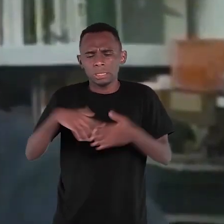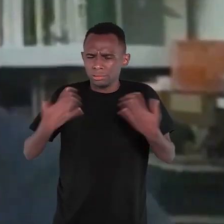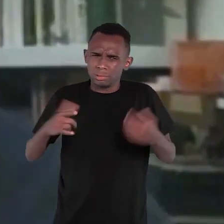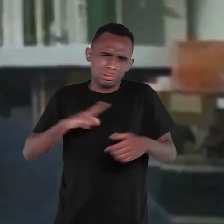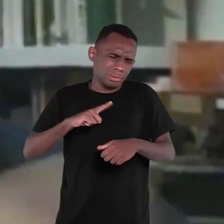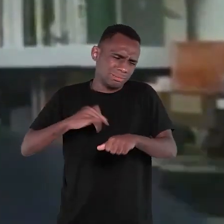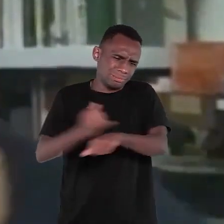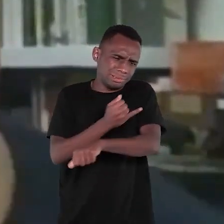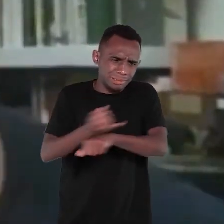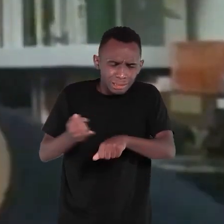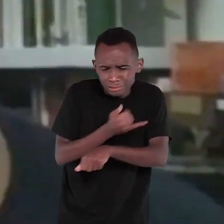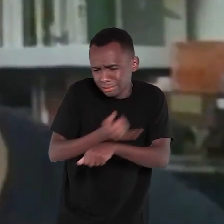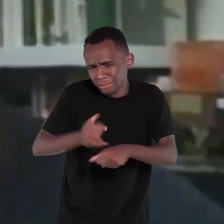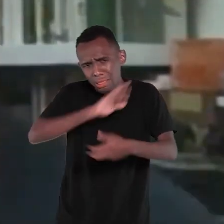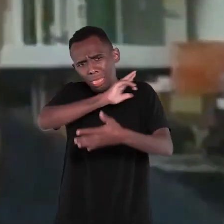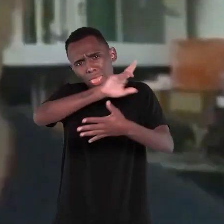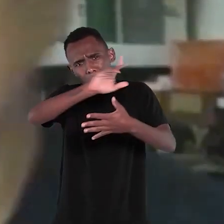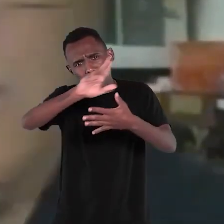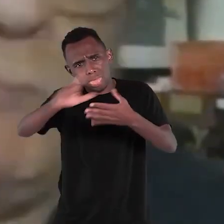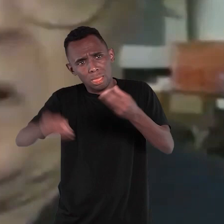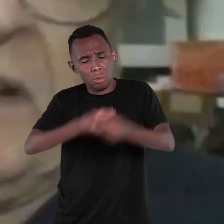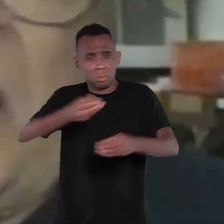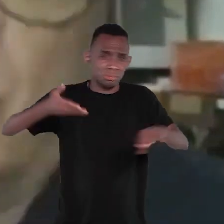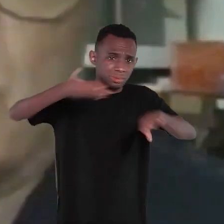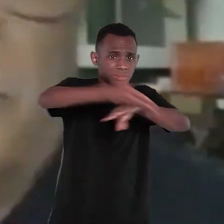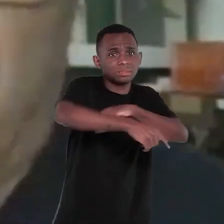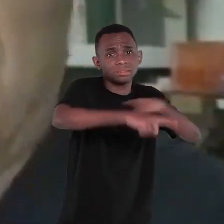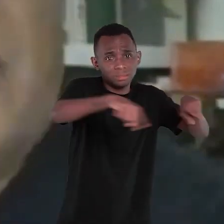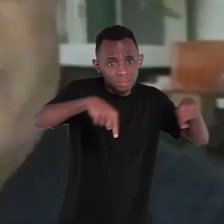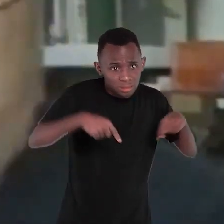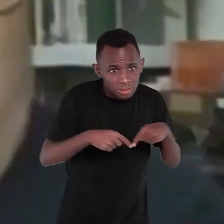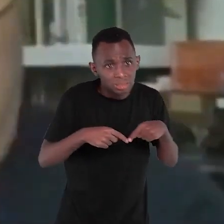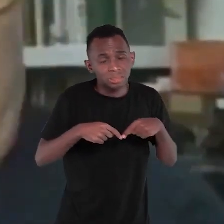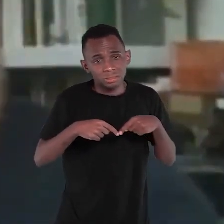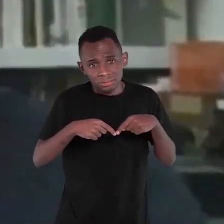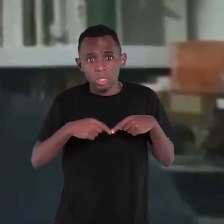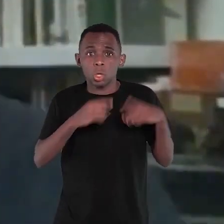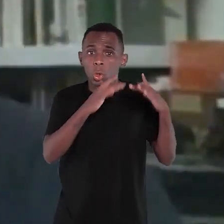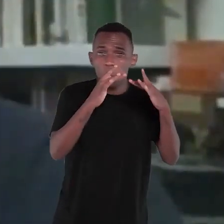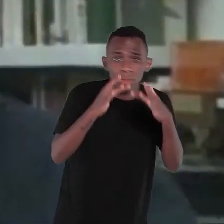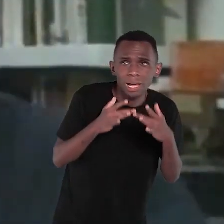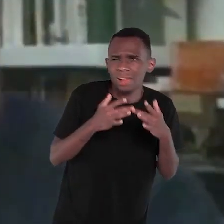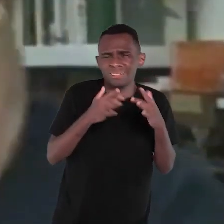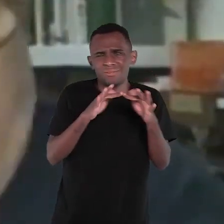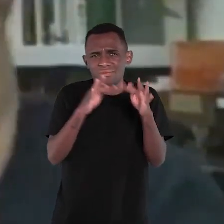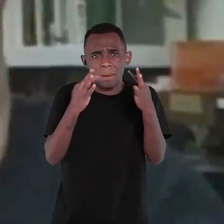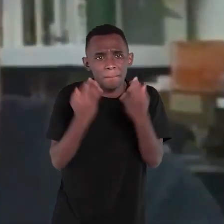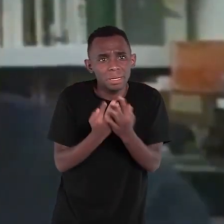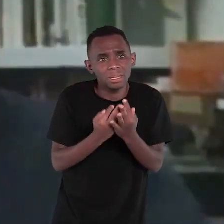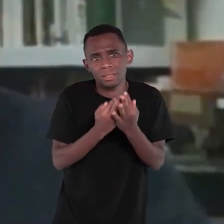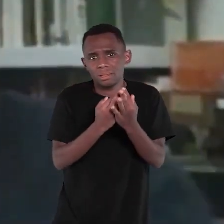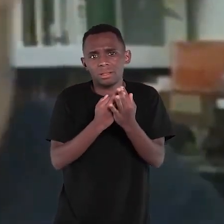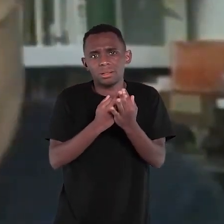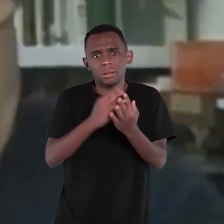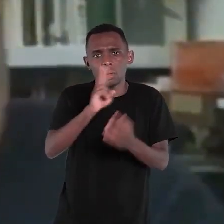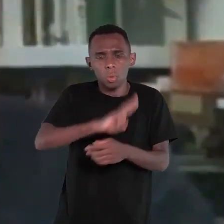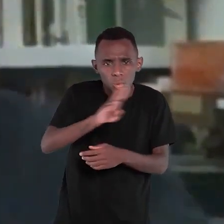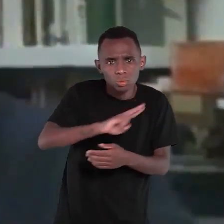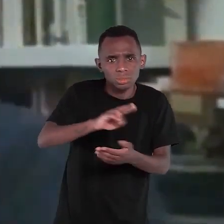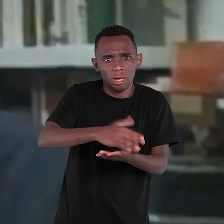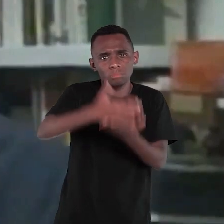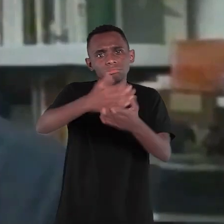maneiras diferentes, cada um tem o seu projeto. Usam a biblioteca para entrar em contato com suas famílias através dos computadores